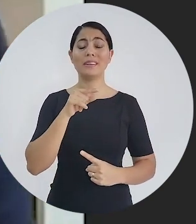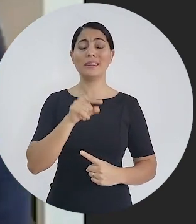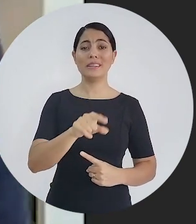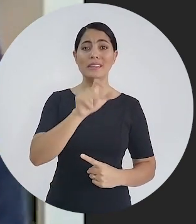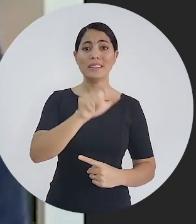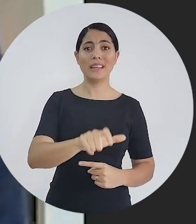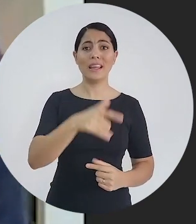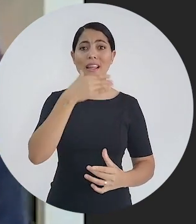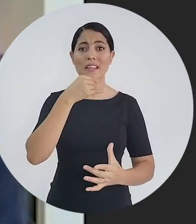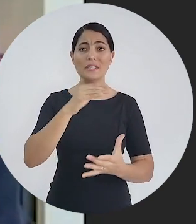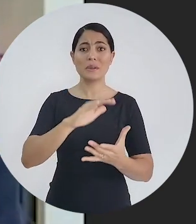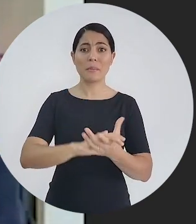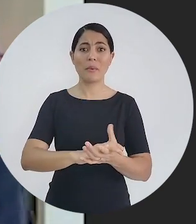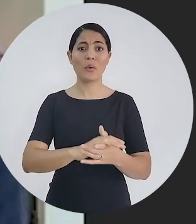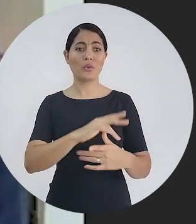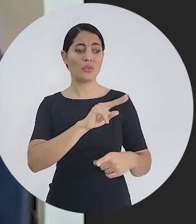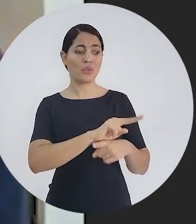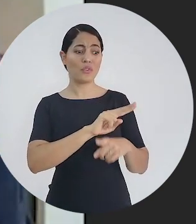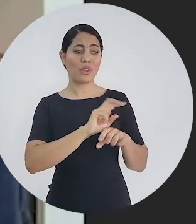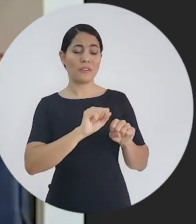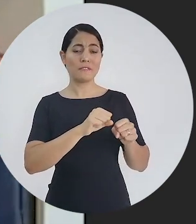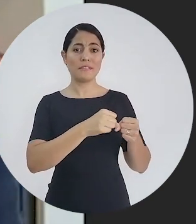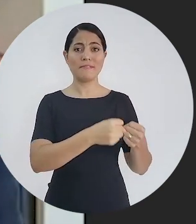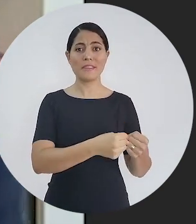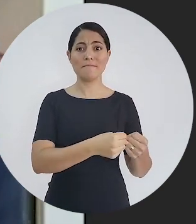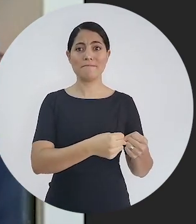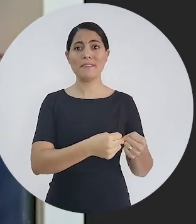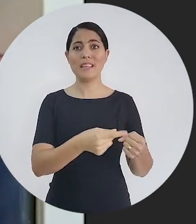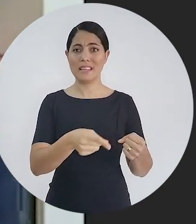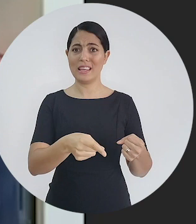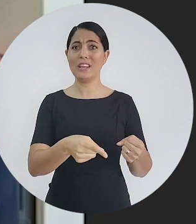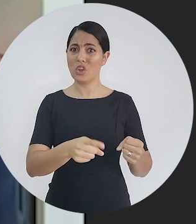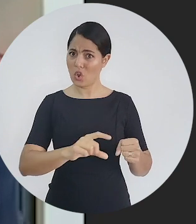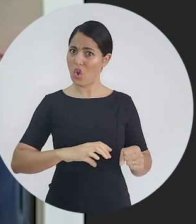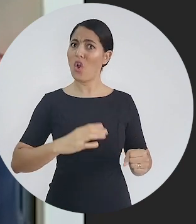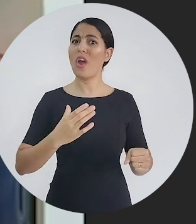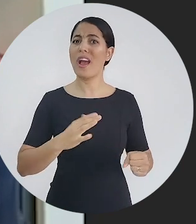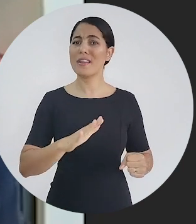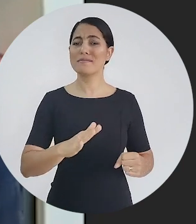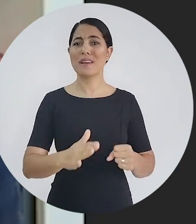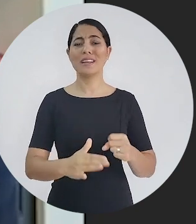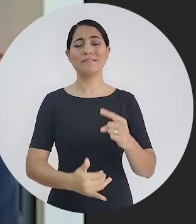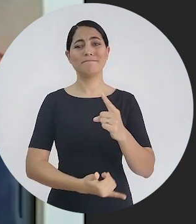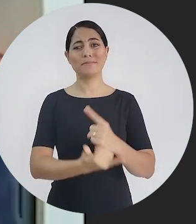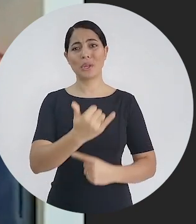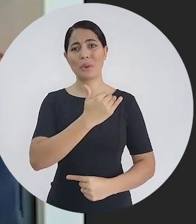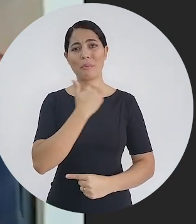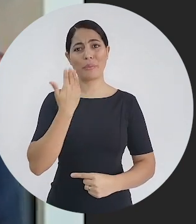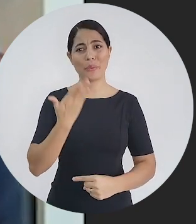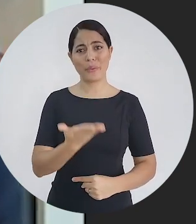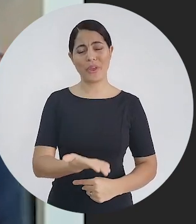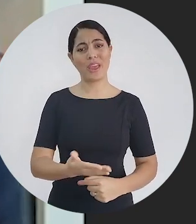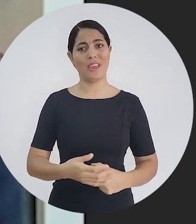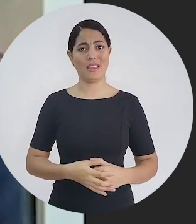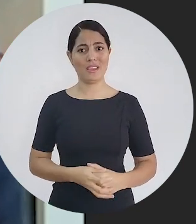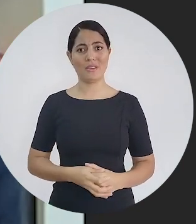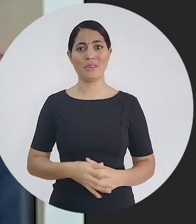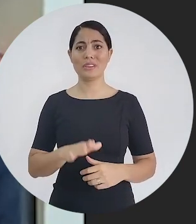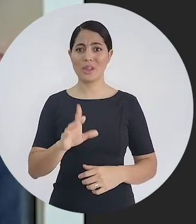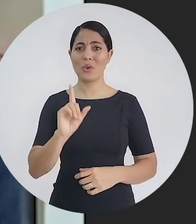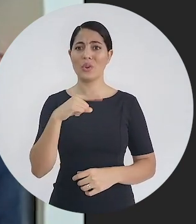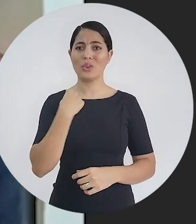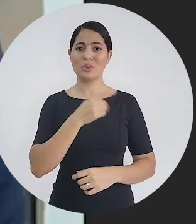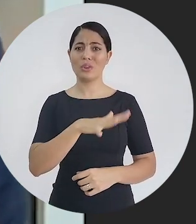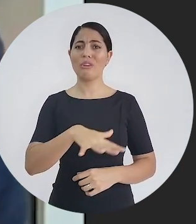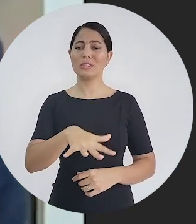a vida da sua esposa. Então, um episódio cercado de força, de dor, de sofrimento para todos